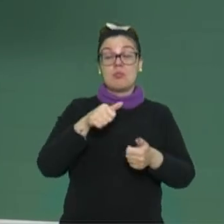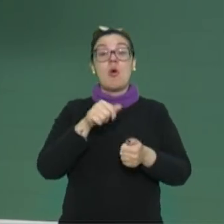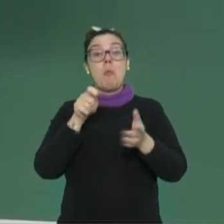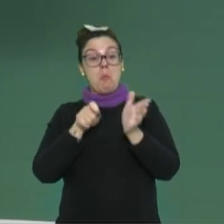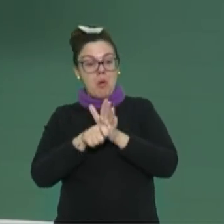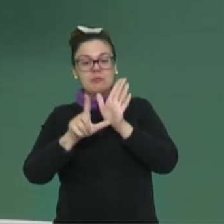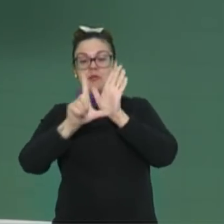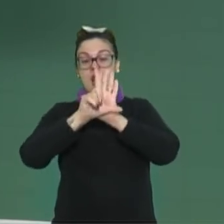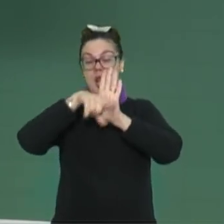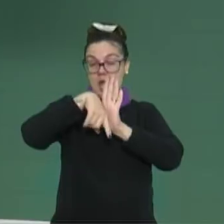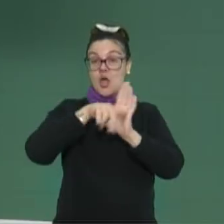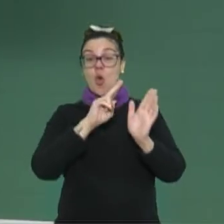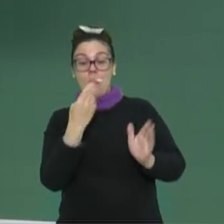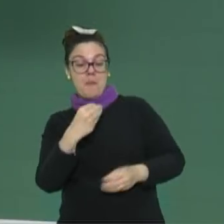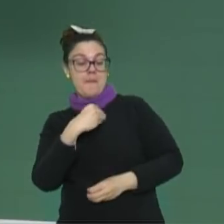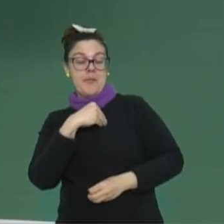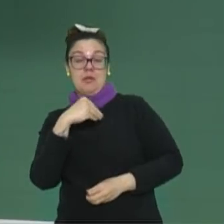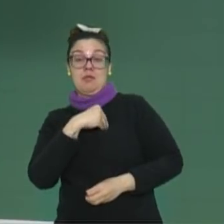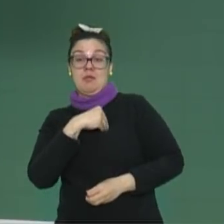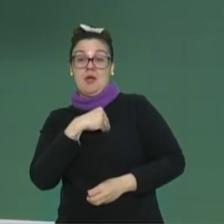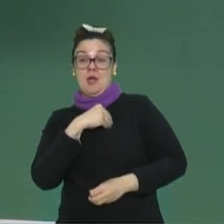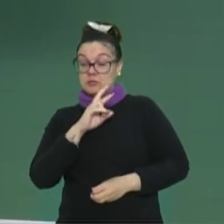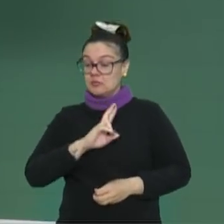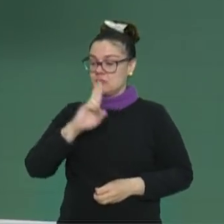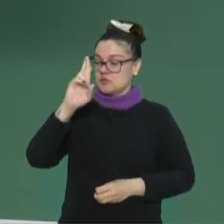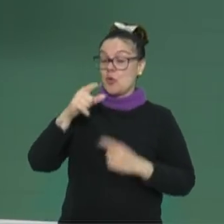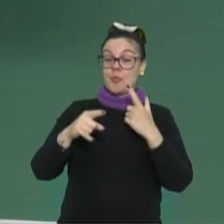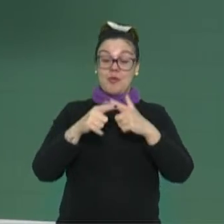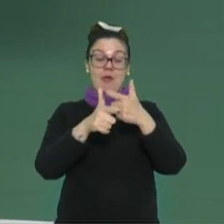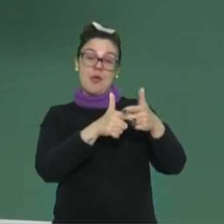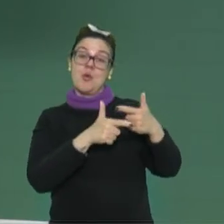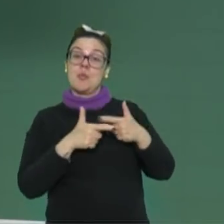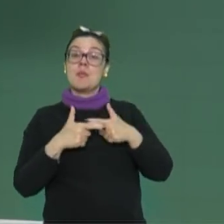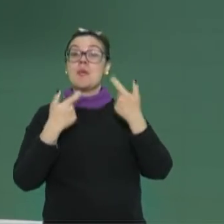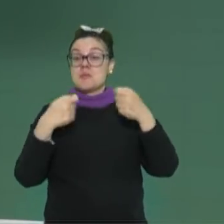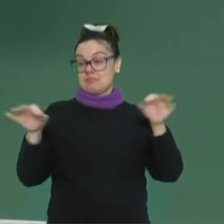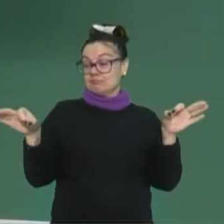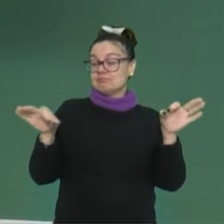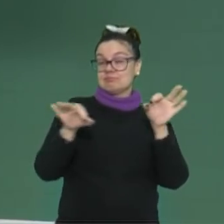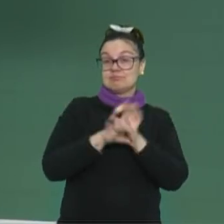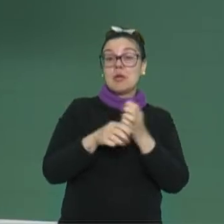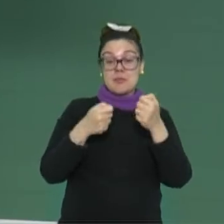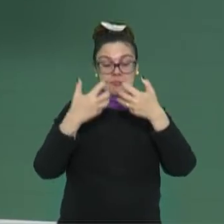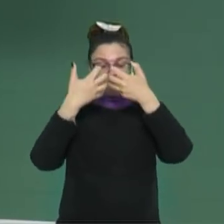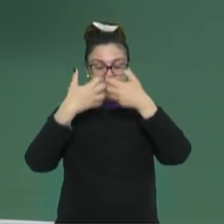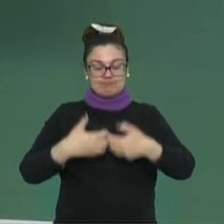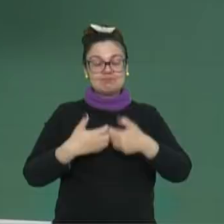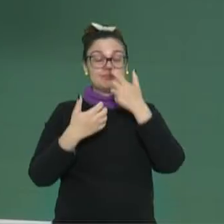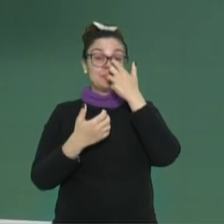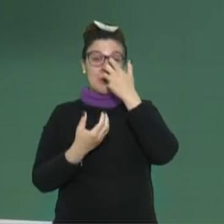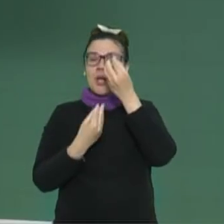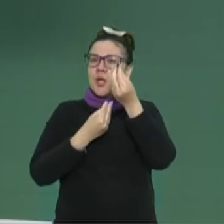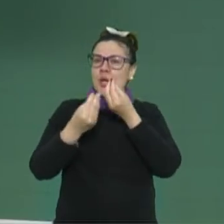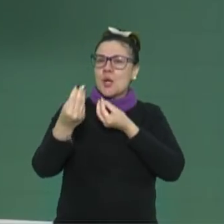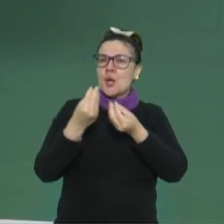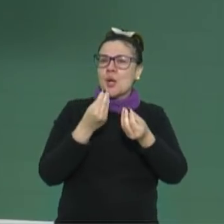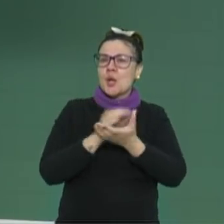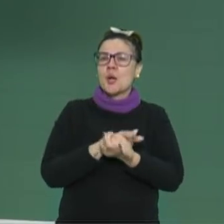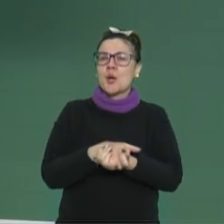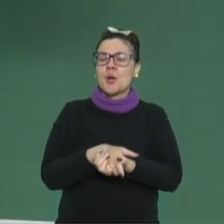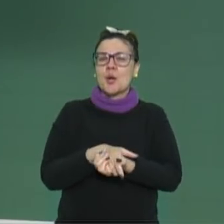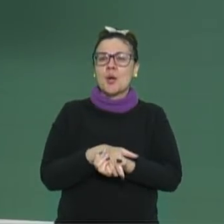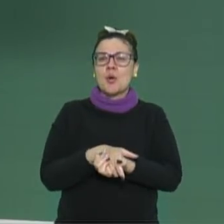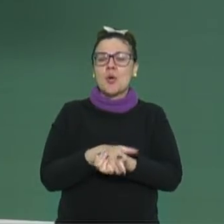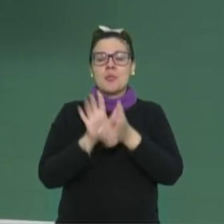sob o ponto de vista religioso. É um problema, porque exige resolução, exige pensamento, né? Como pensar